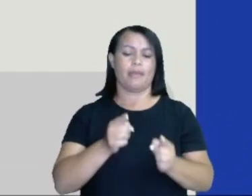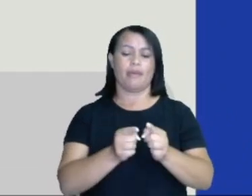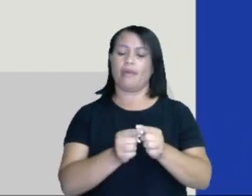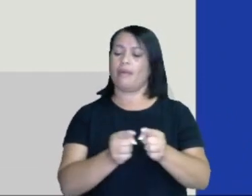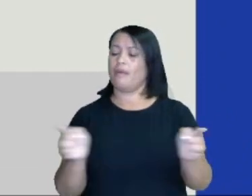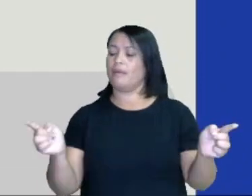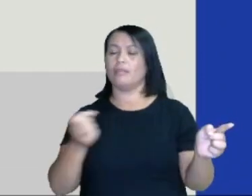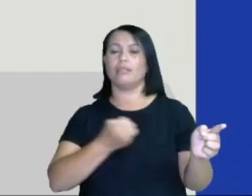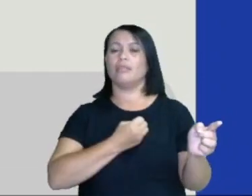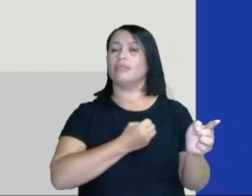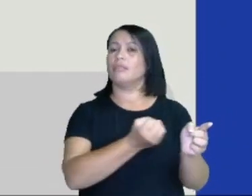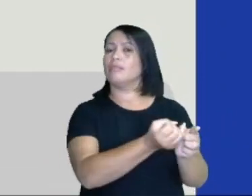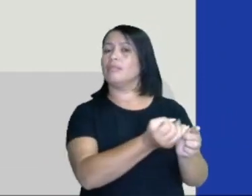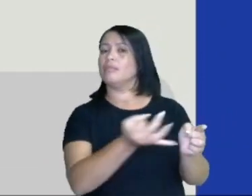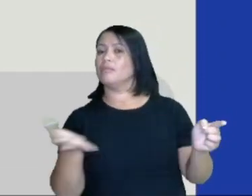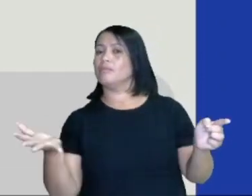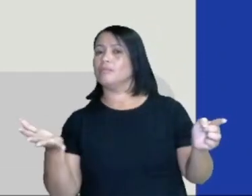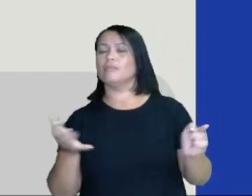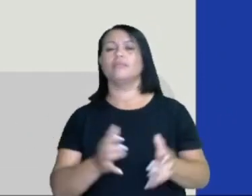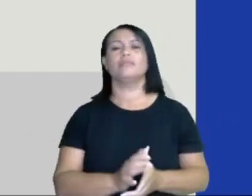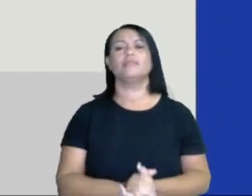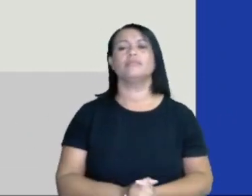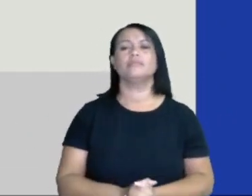reta numérica.